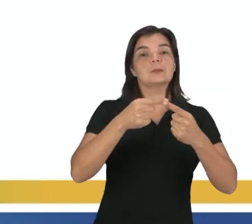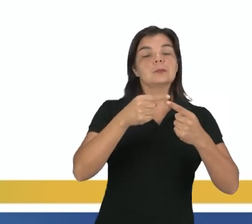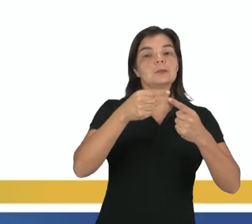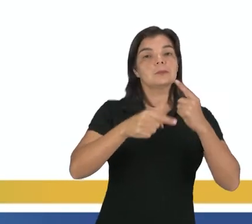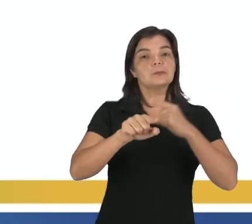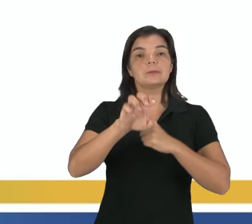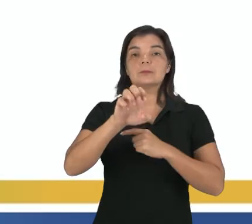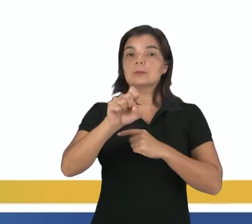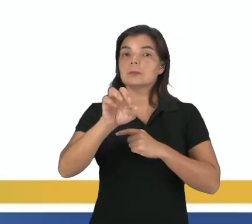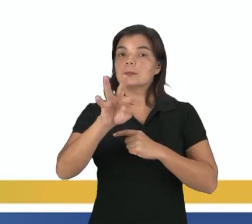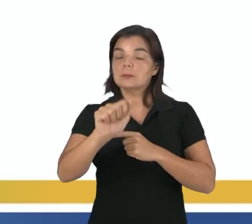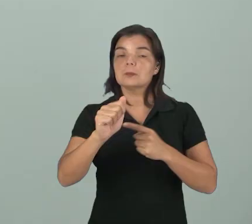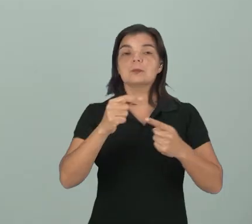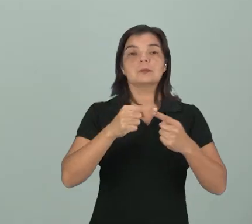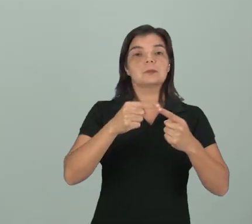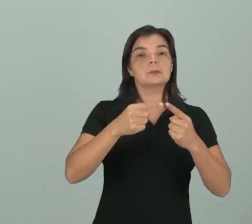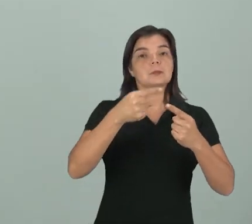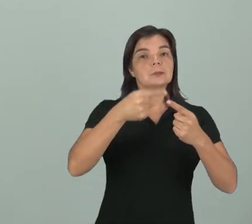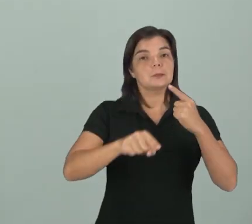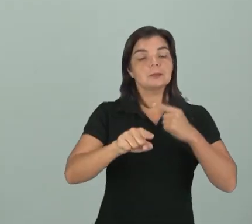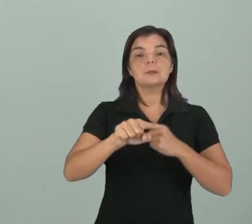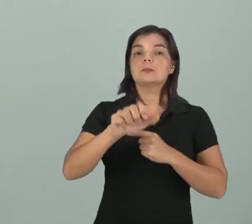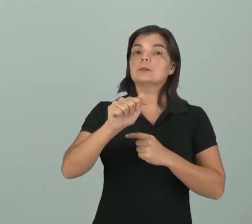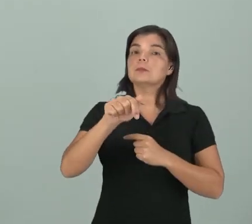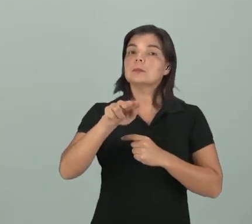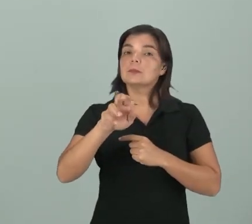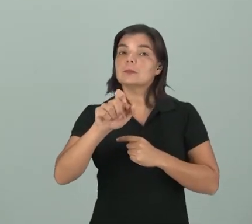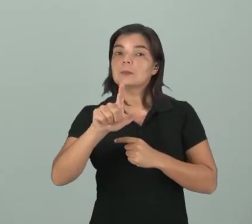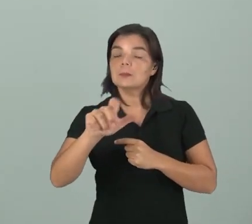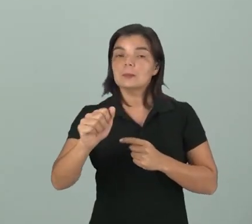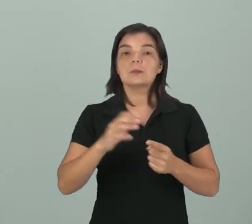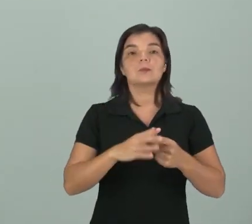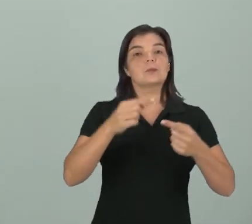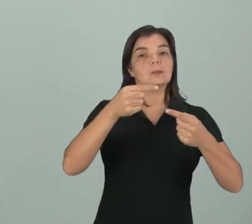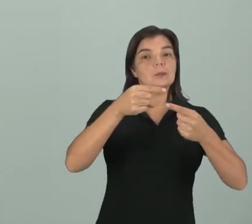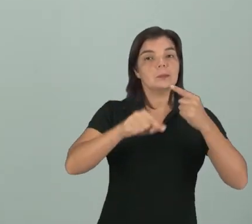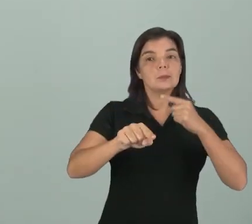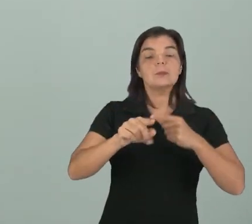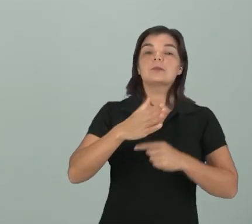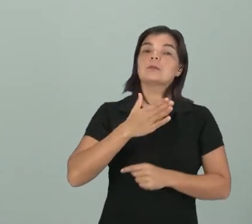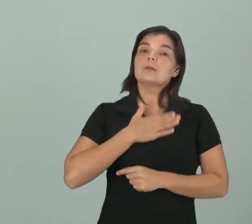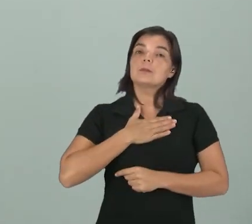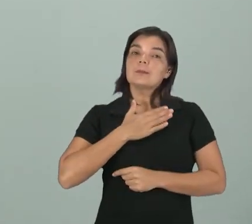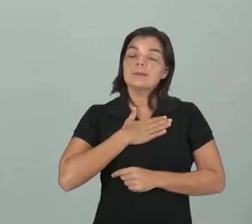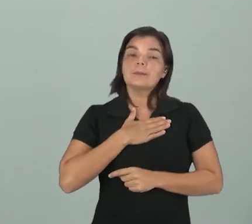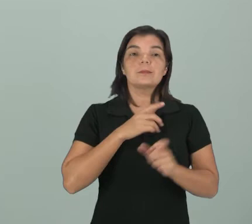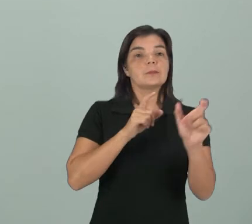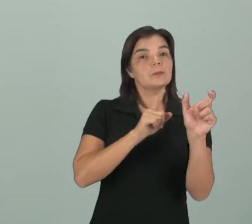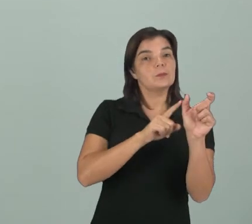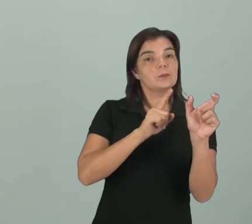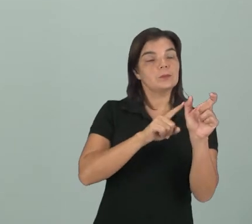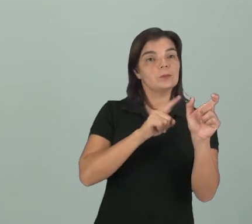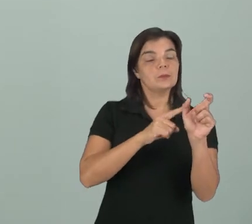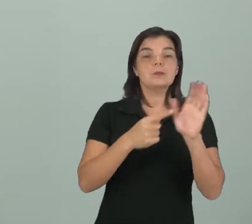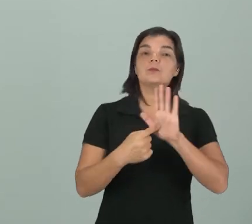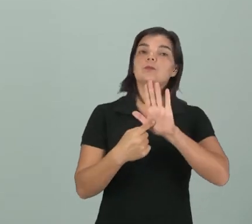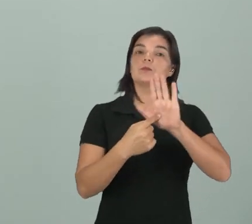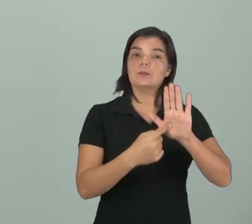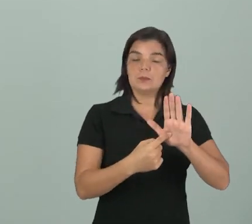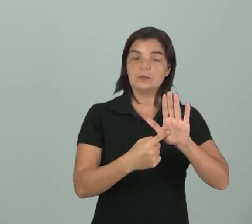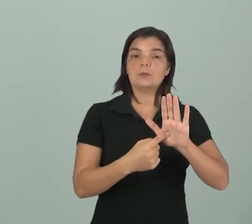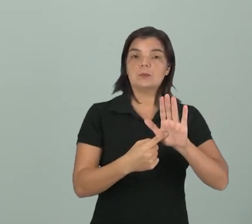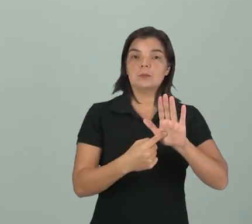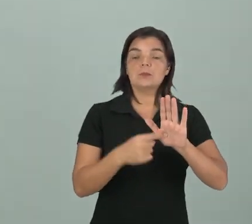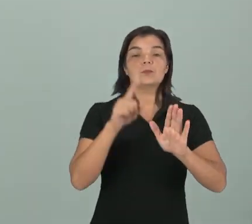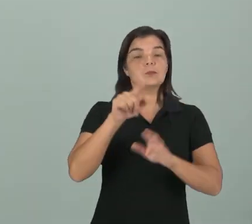esta, é proibida aquela, é proibida minha. Então, se vier uma palavra determinante